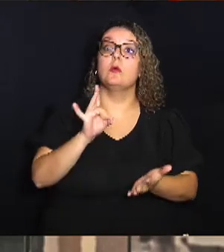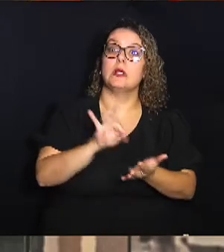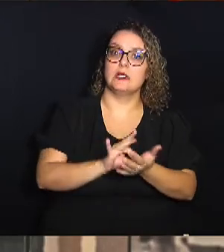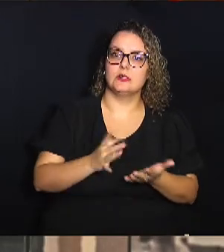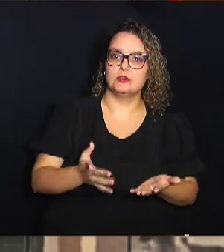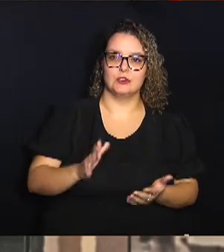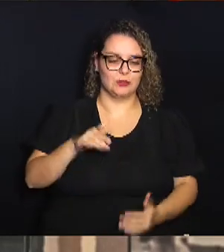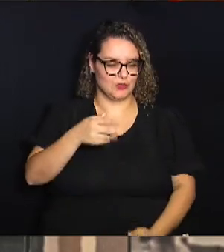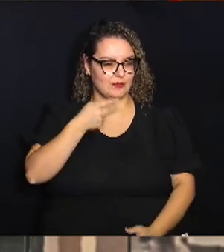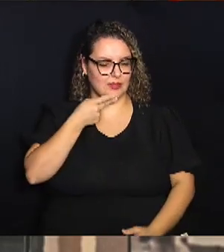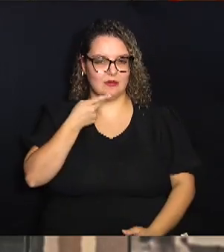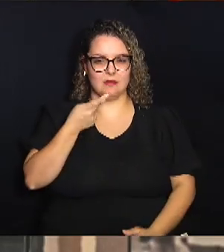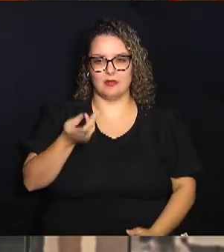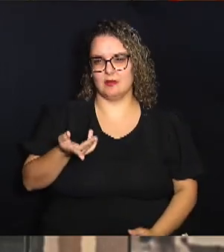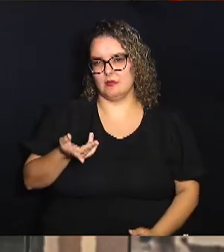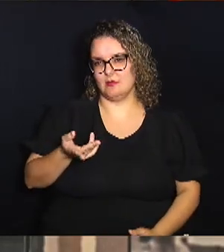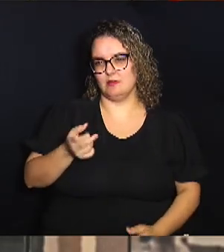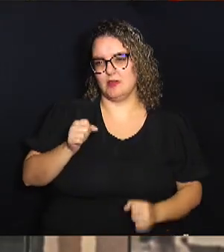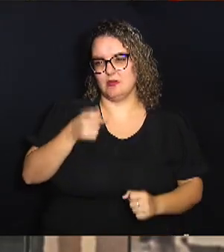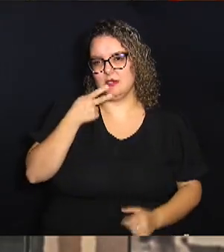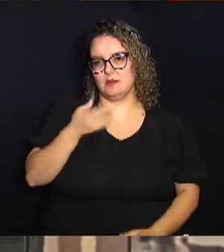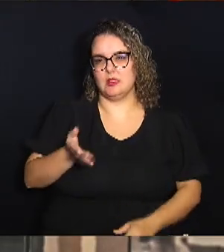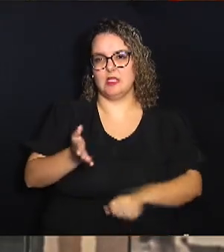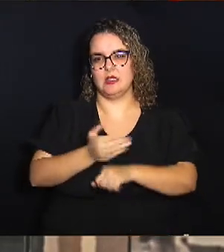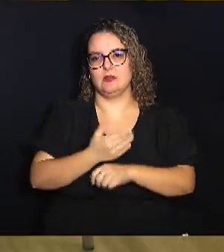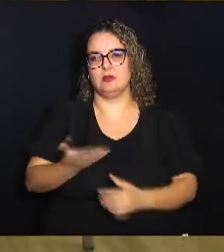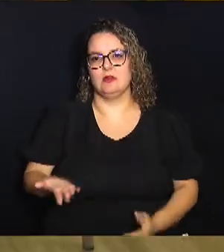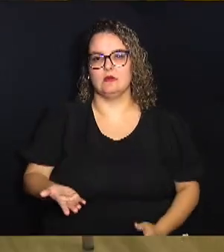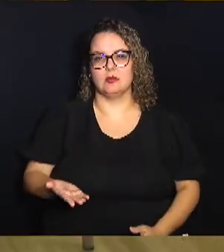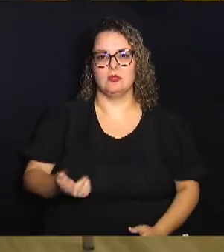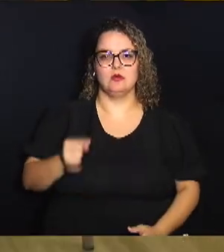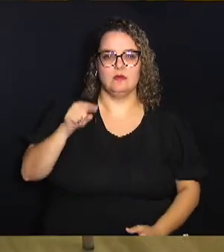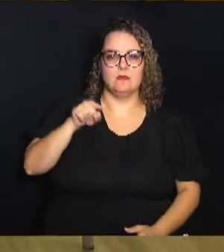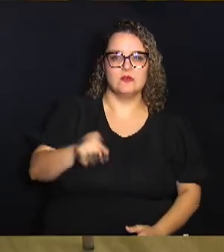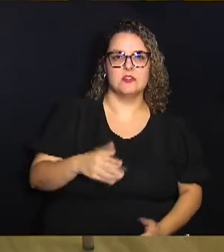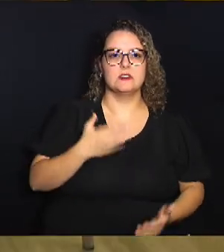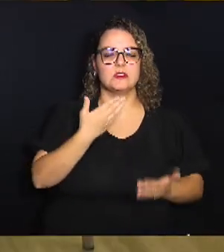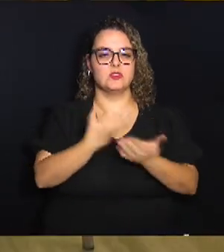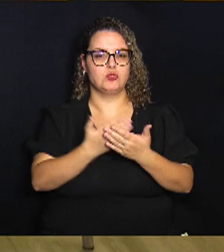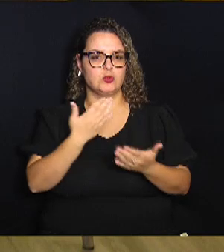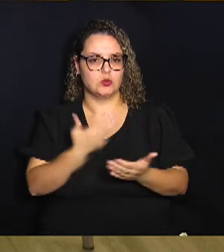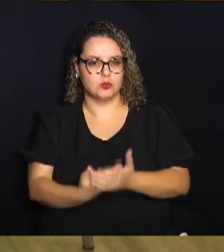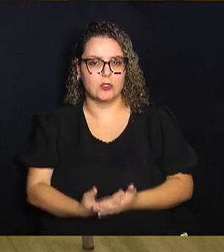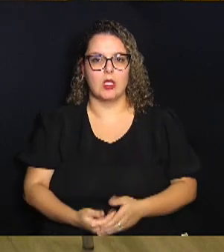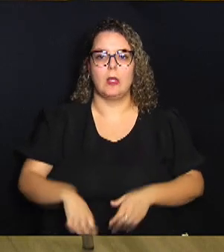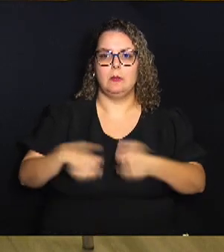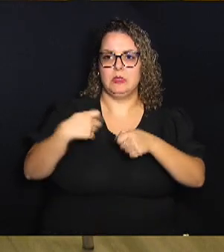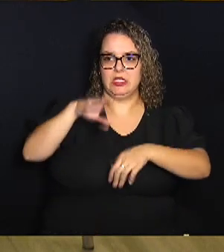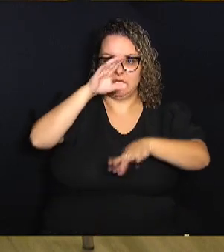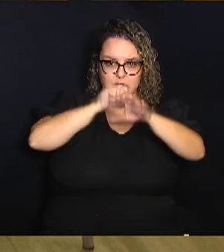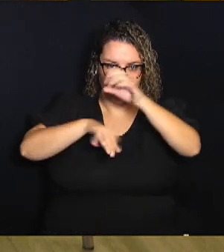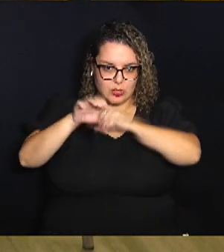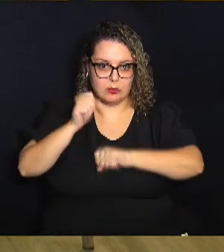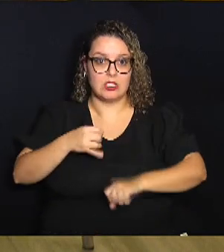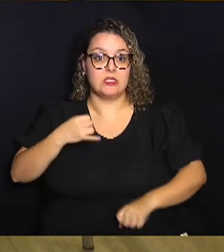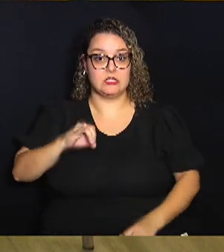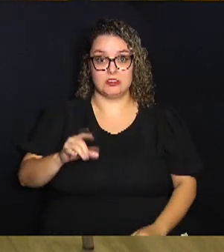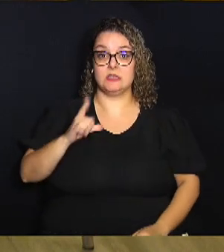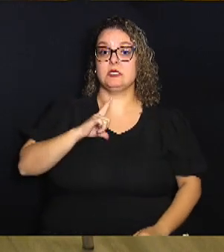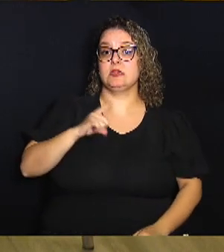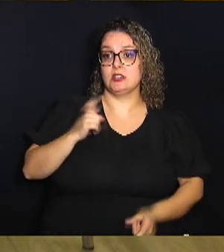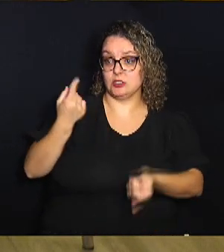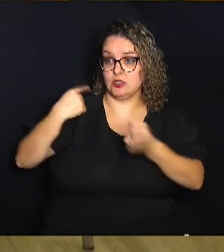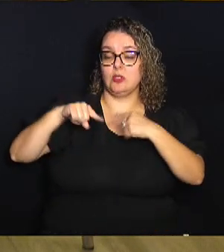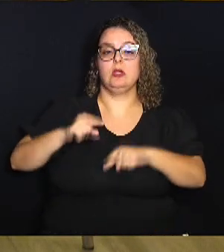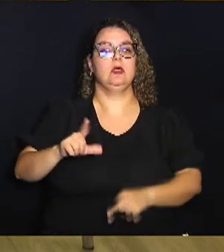Quando a gente pode falar assim, né? Porque antes era muito prático. Olha, você tem que estudar, você tem que aprender. Se você quiser ter sucesso, você